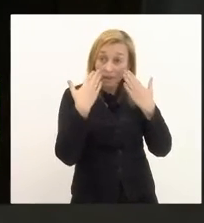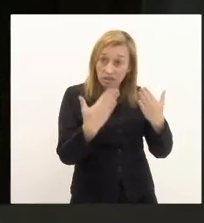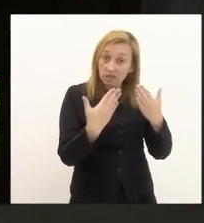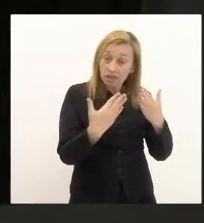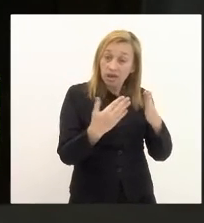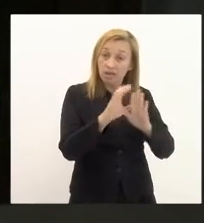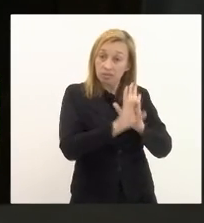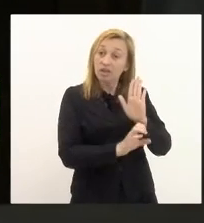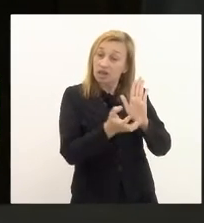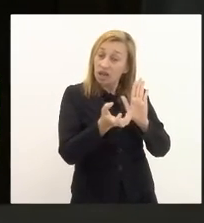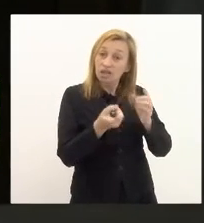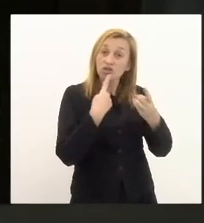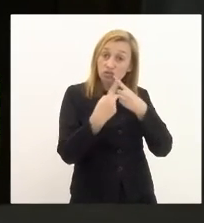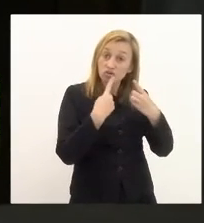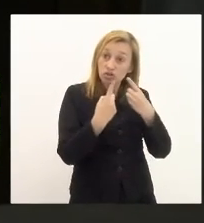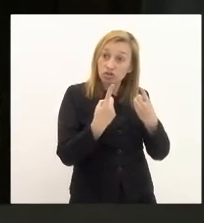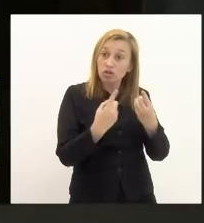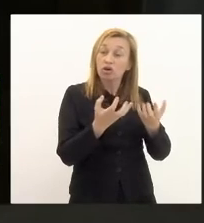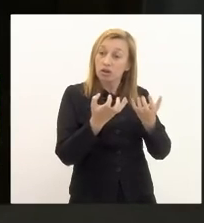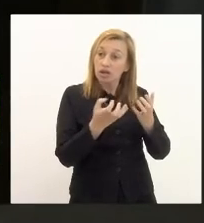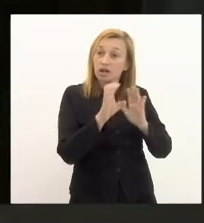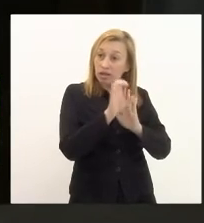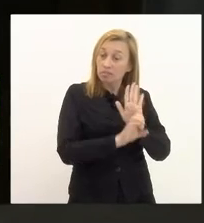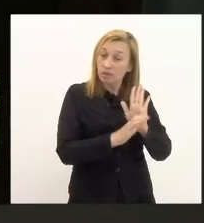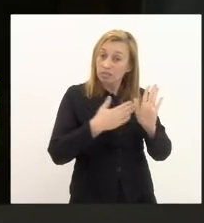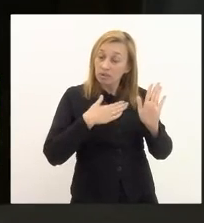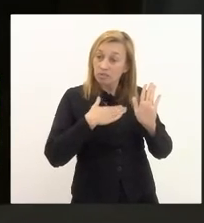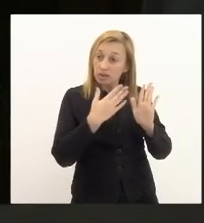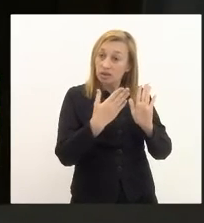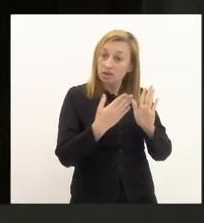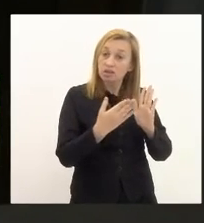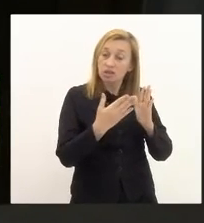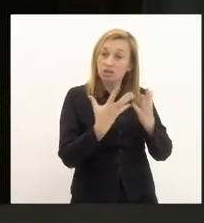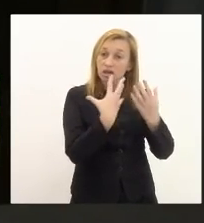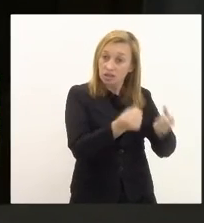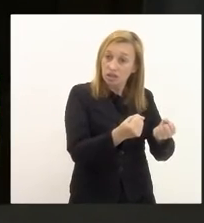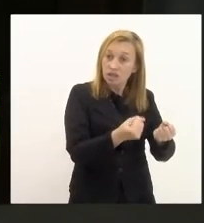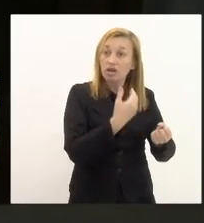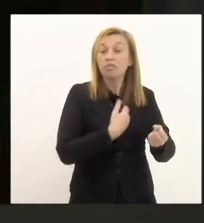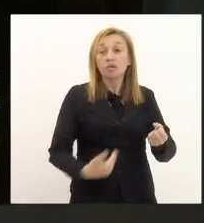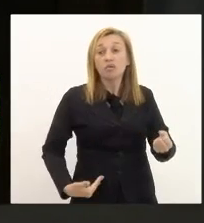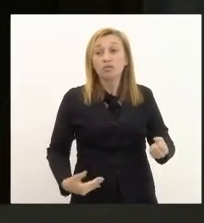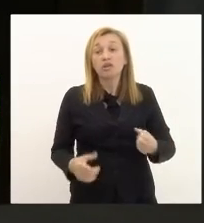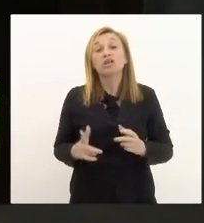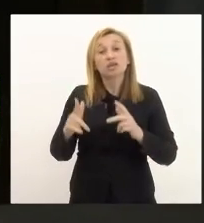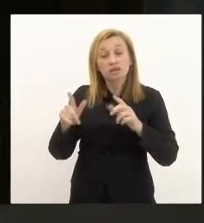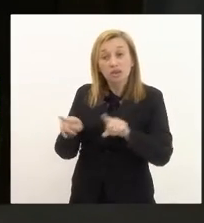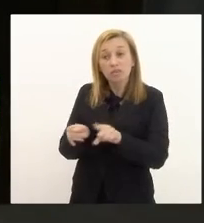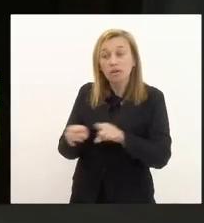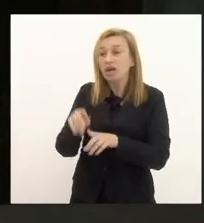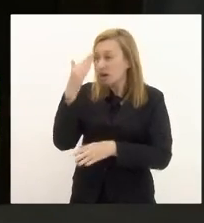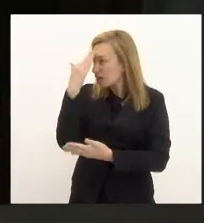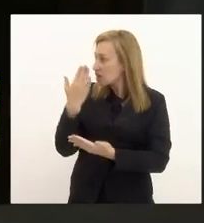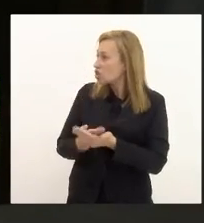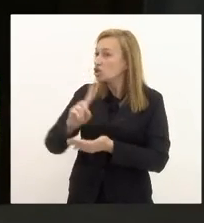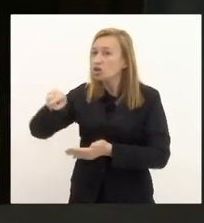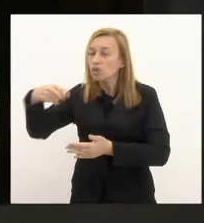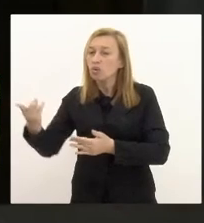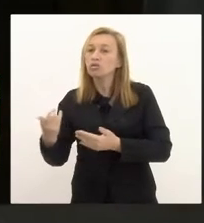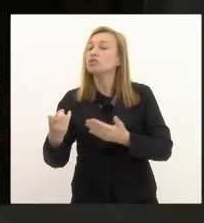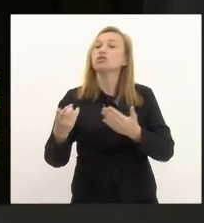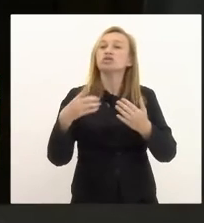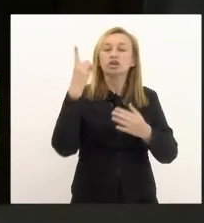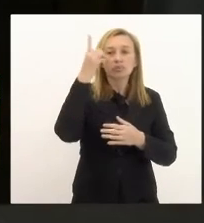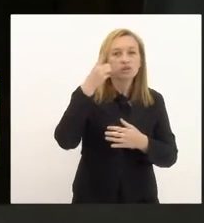era debater com secretário faz questão que a minha emenda prevaleça que seja atendida pelo governo assim como eu acredito que outro Deputado de outras representações